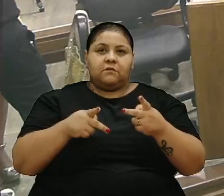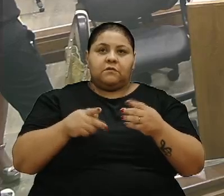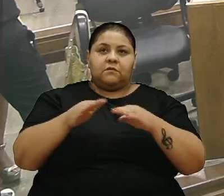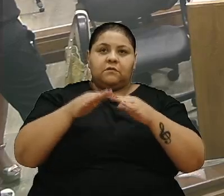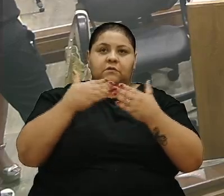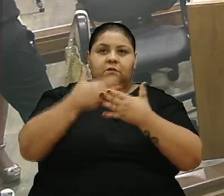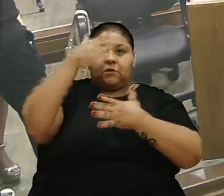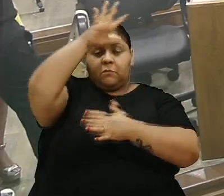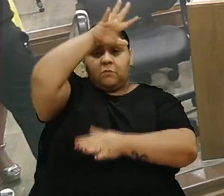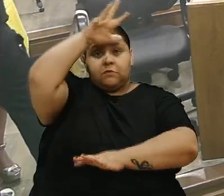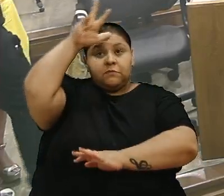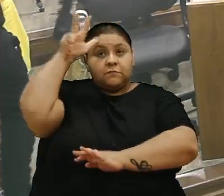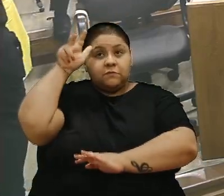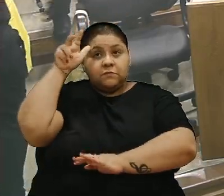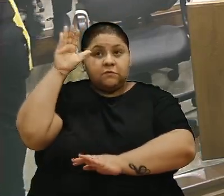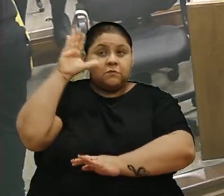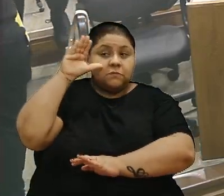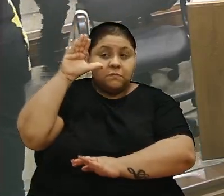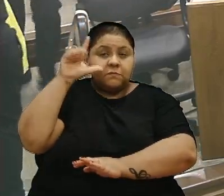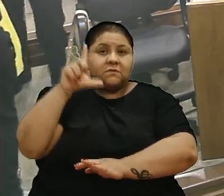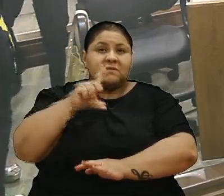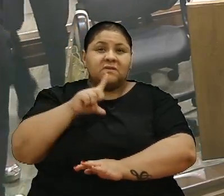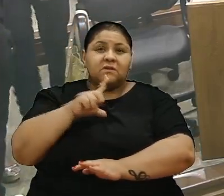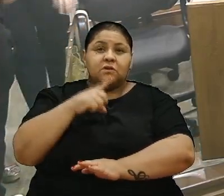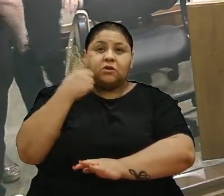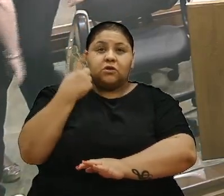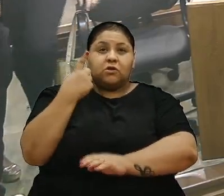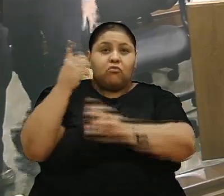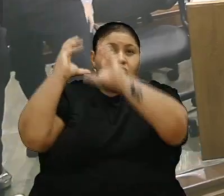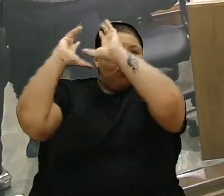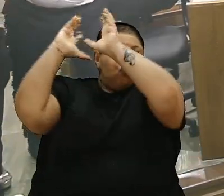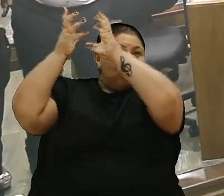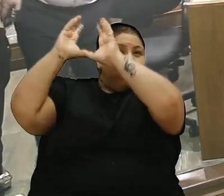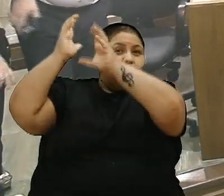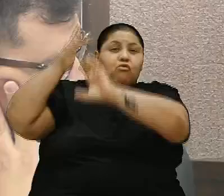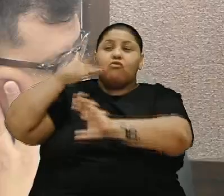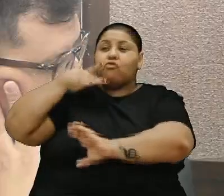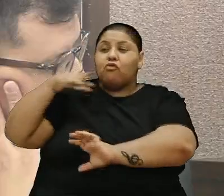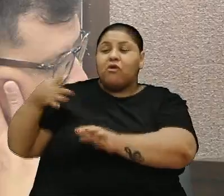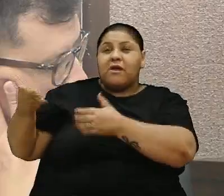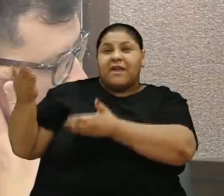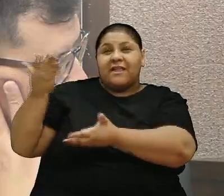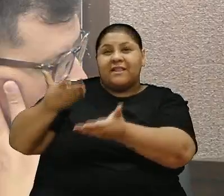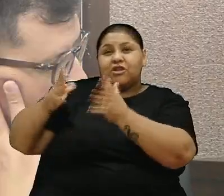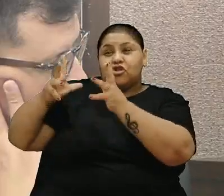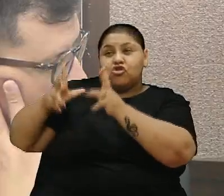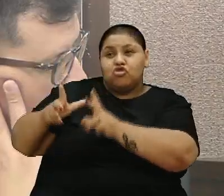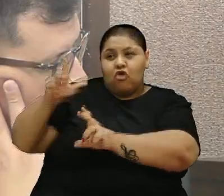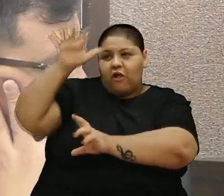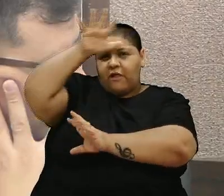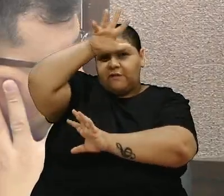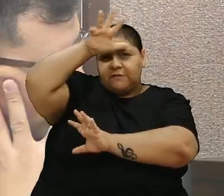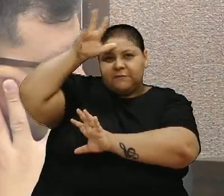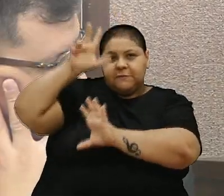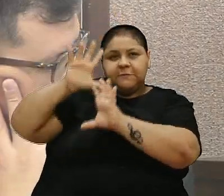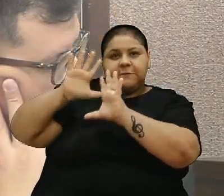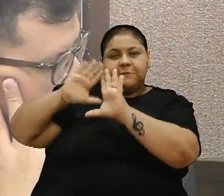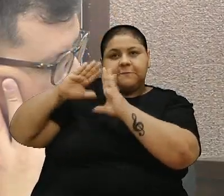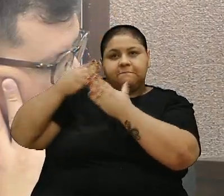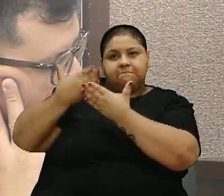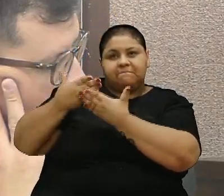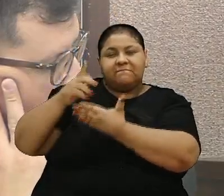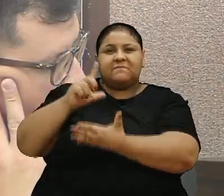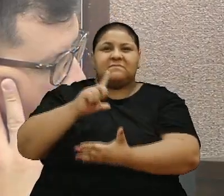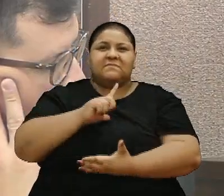cidade e verifiquei que nós temos apenas um neuropediatra que atende toda a rede municipal. Então, nós